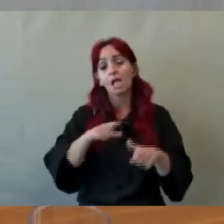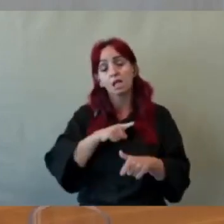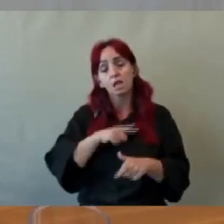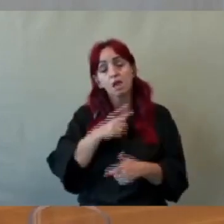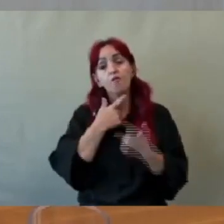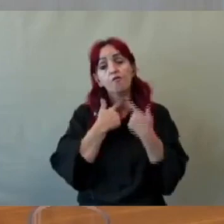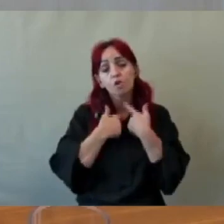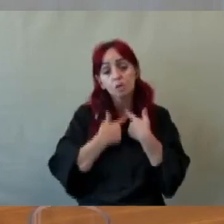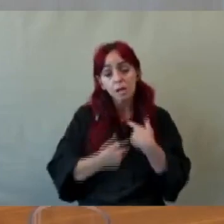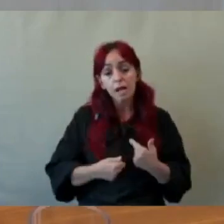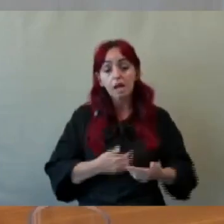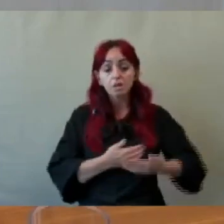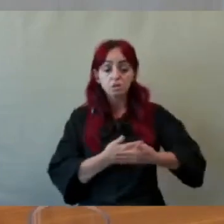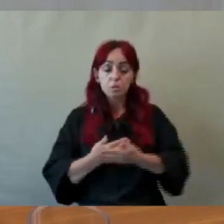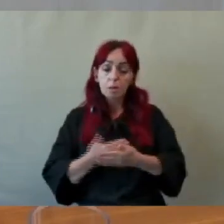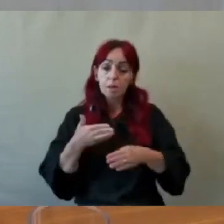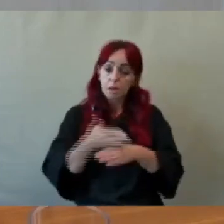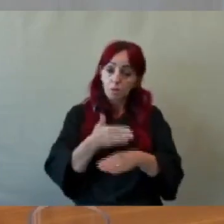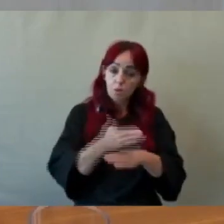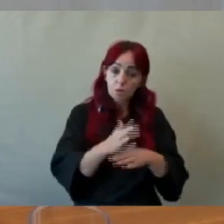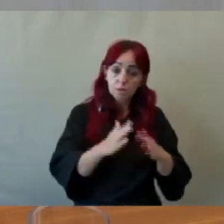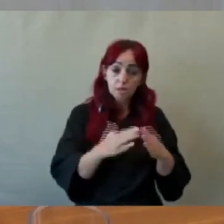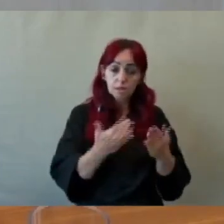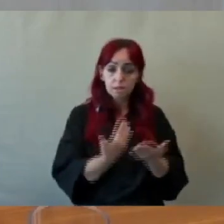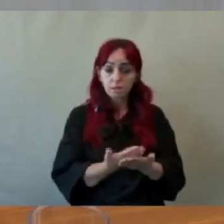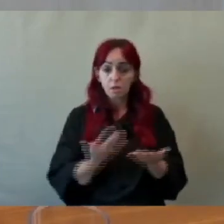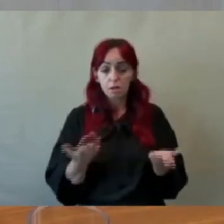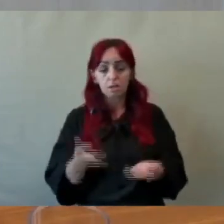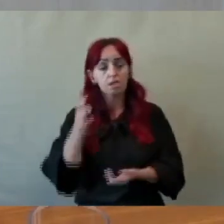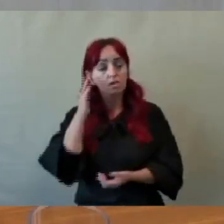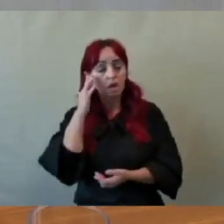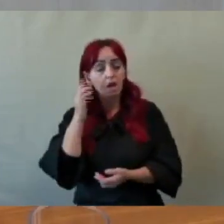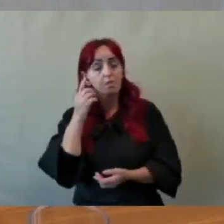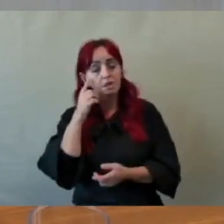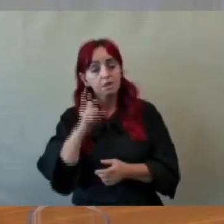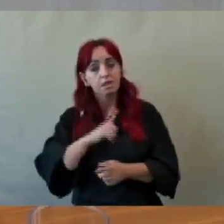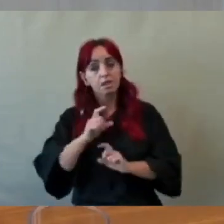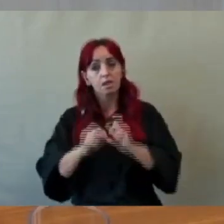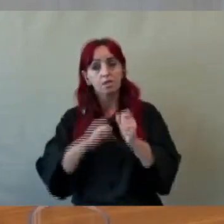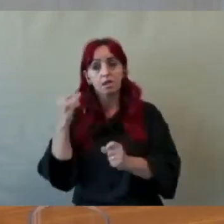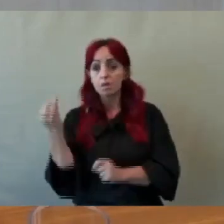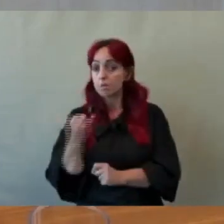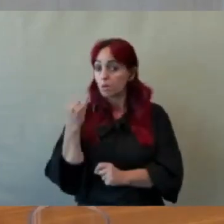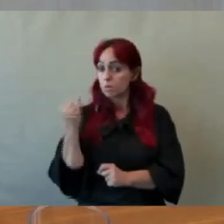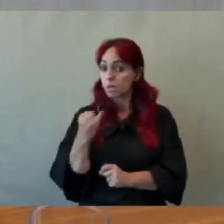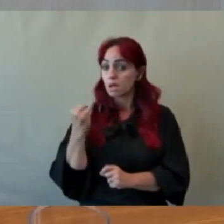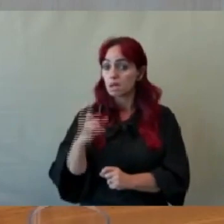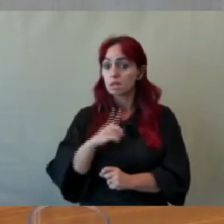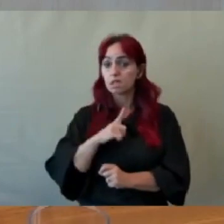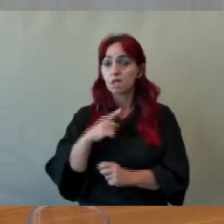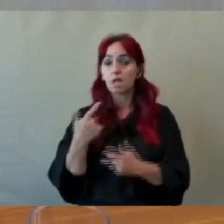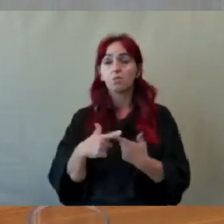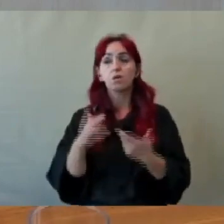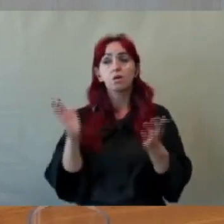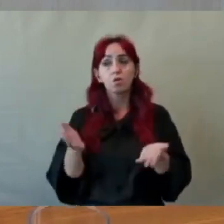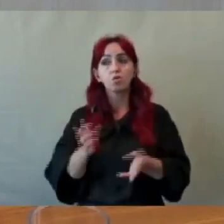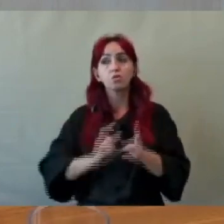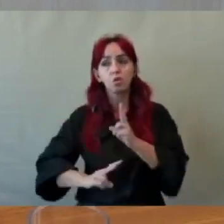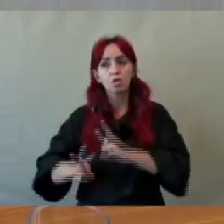gente considera, sim, fundamental ter nas periferias, que hoje são onde a gente continua tendo, né, nas áreas de